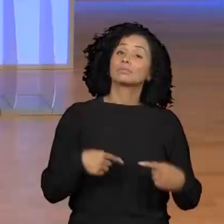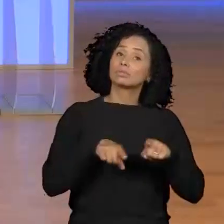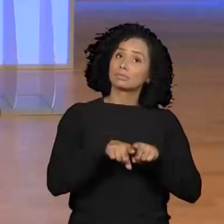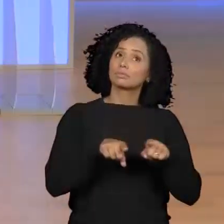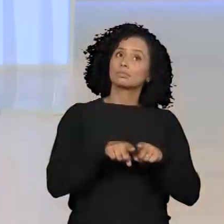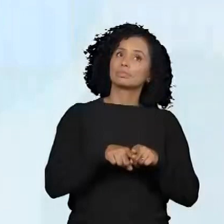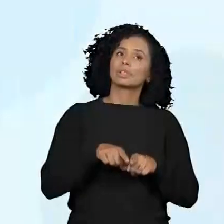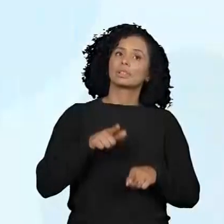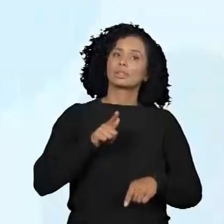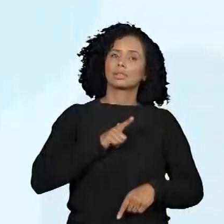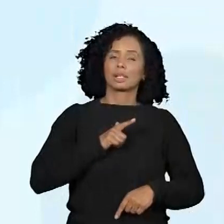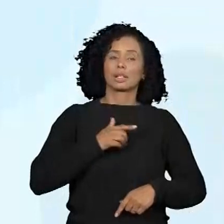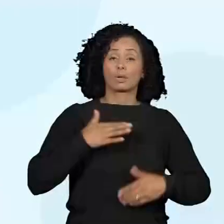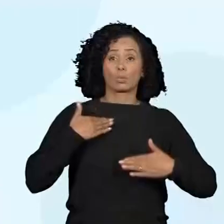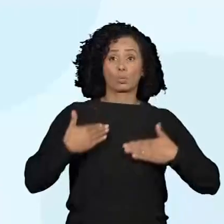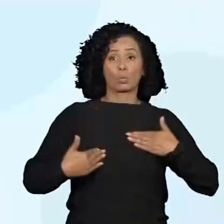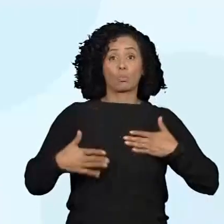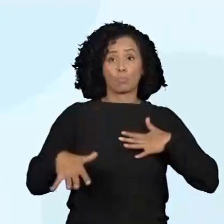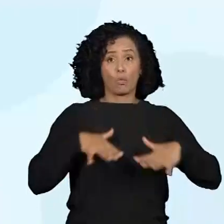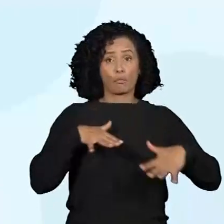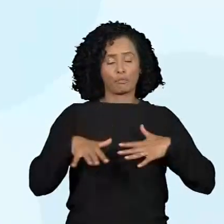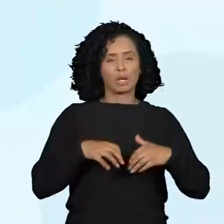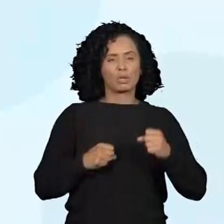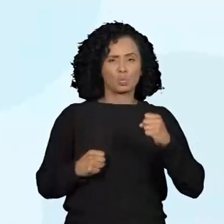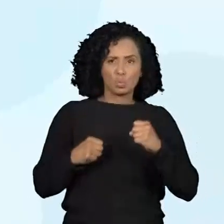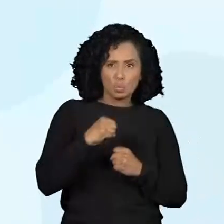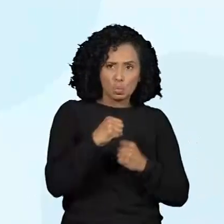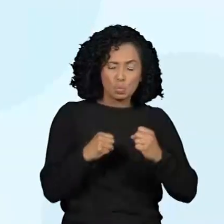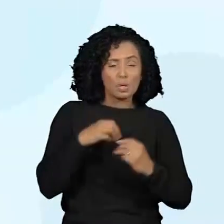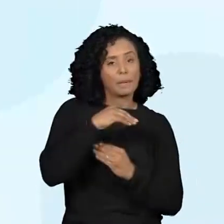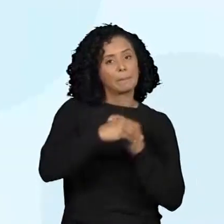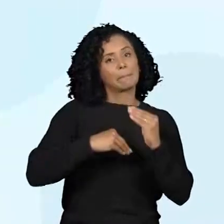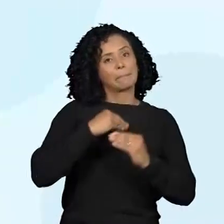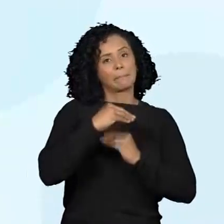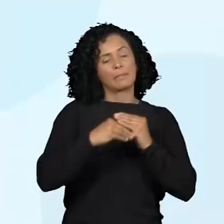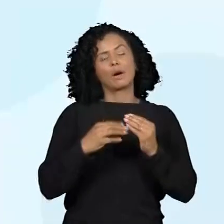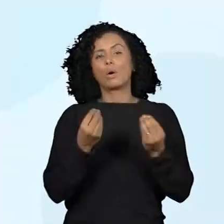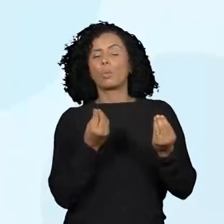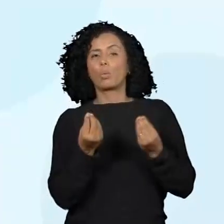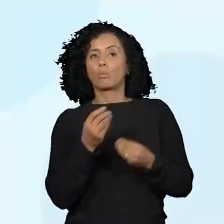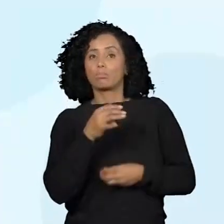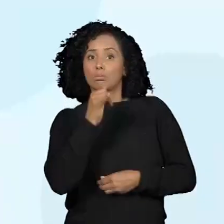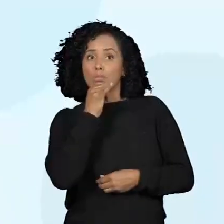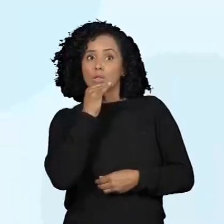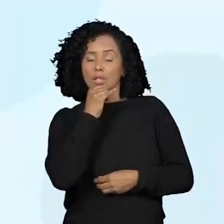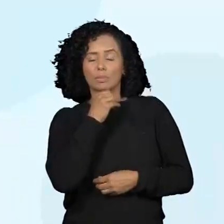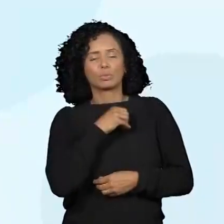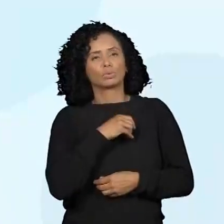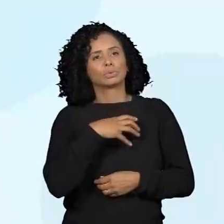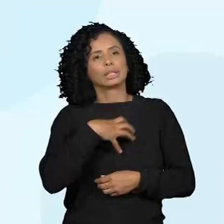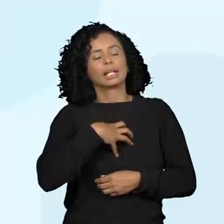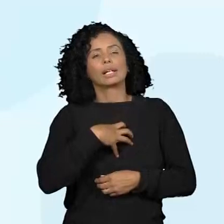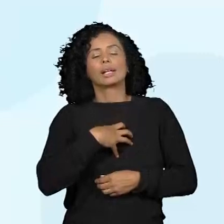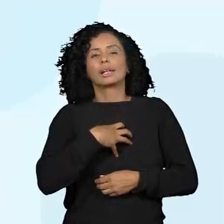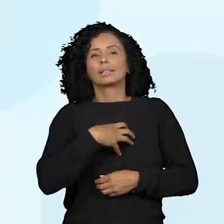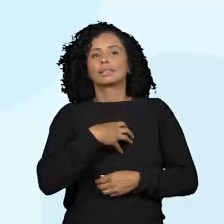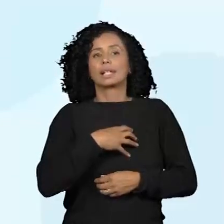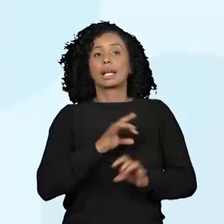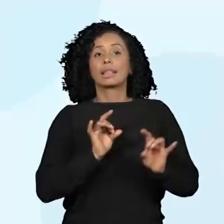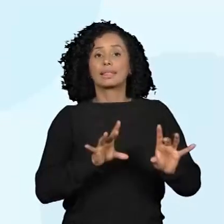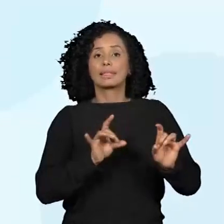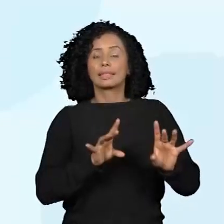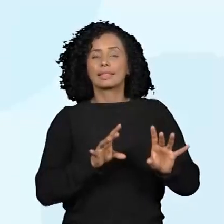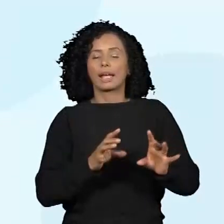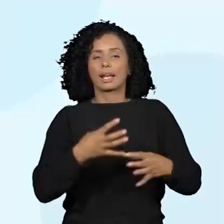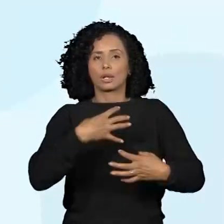ainda, nas classificações por movimentos, nós temos as lutas mistas. Como o nome já diz, são as lutas em que as técnicas de domínio e